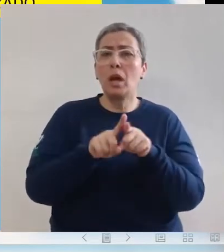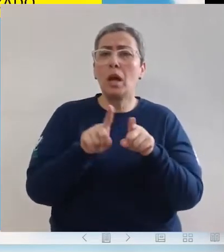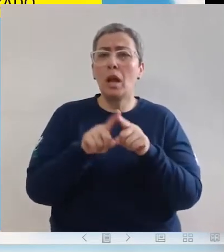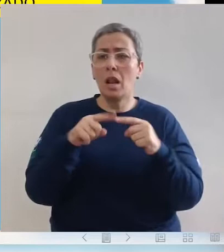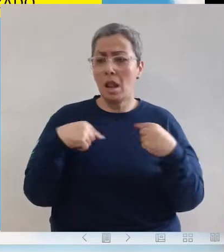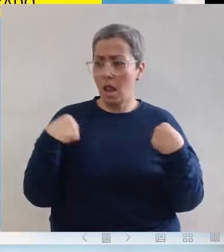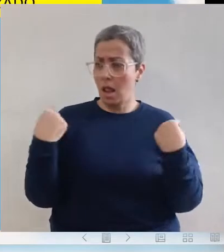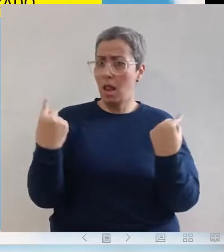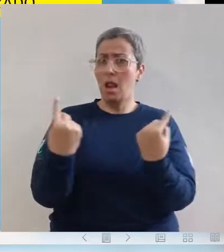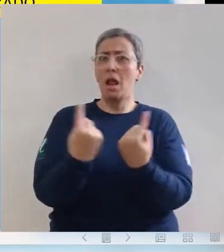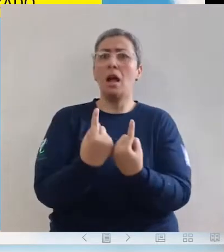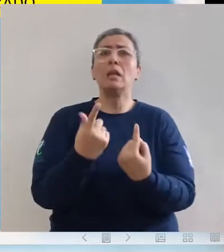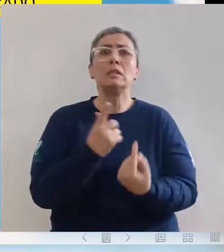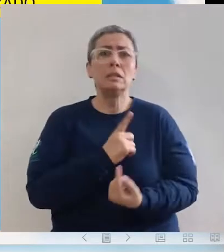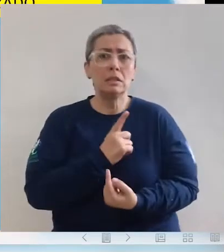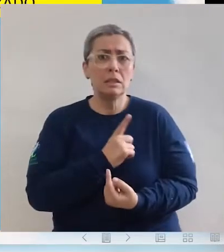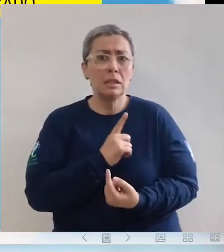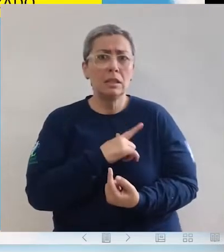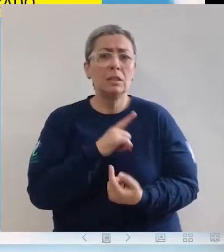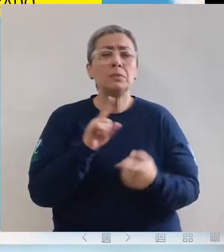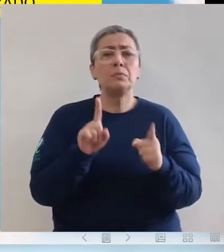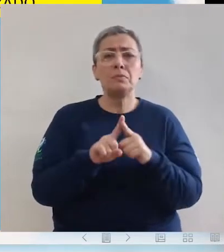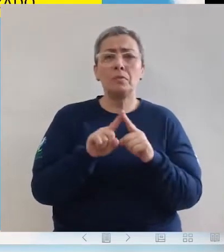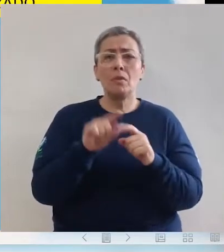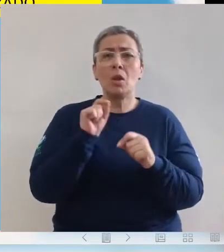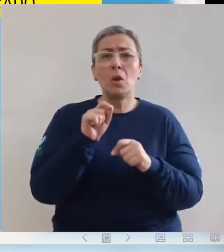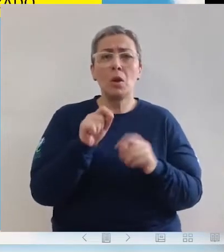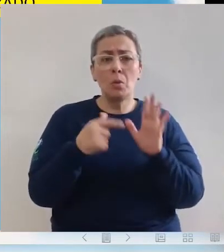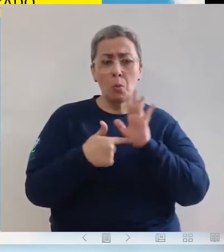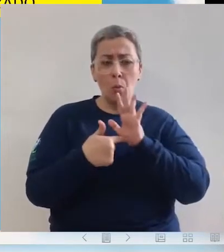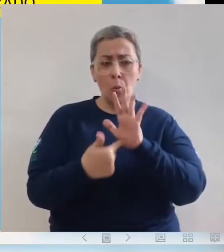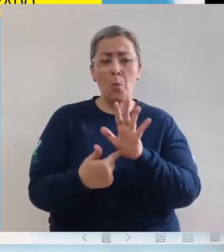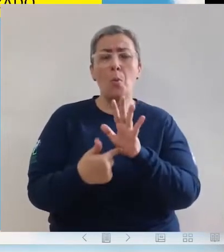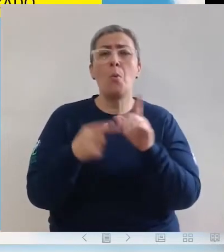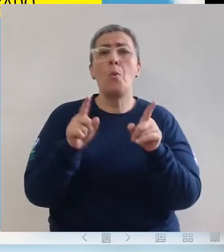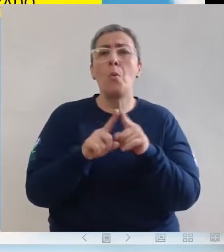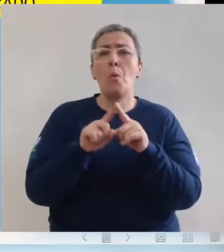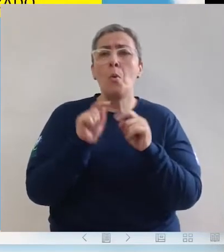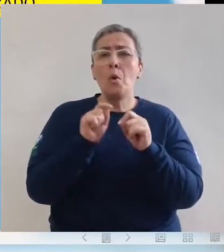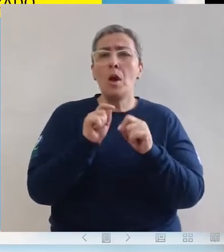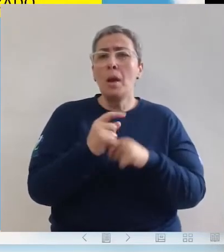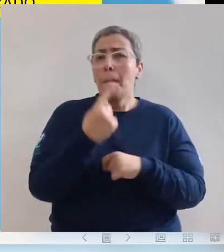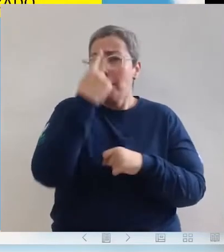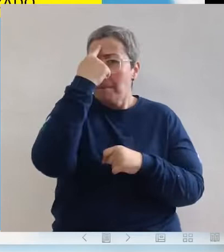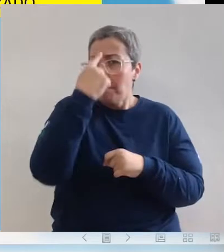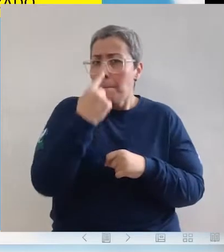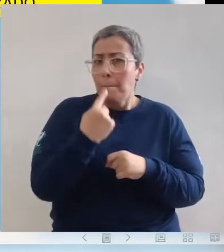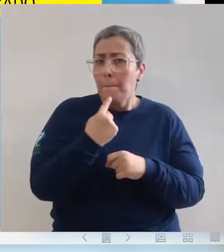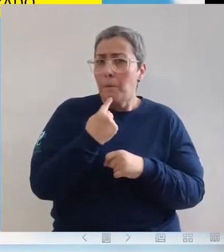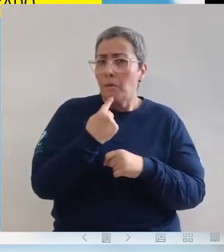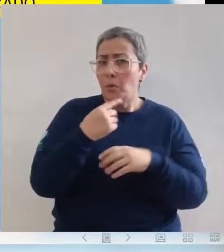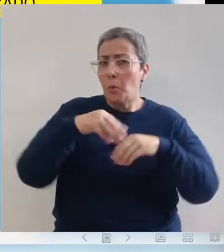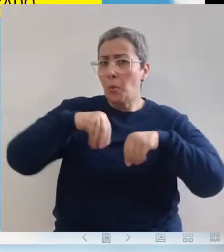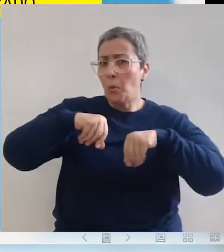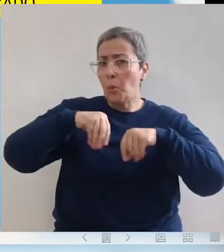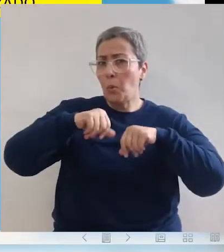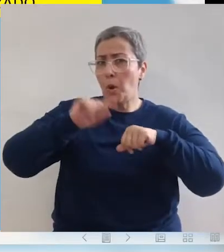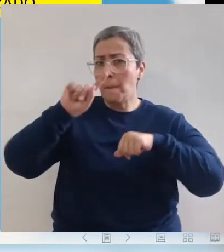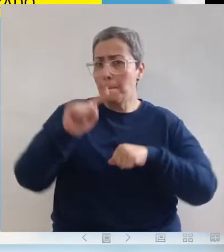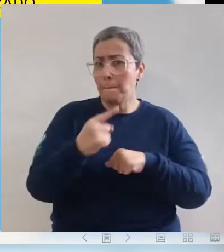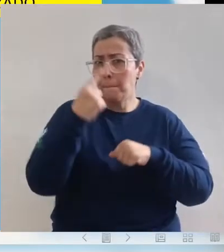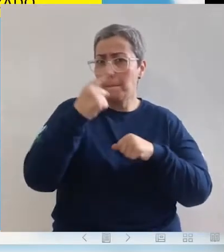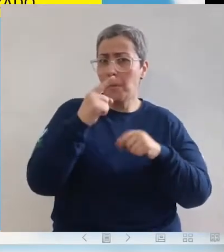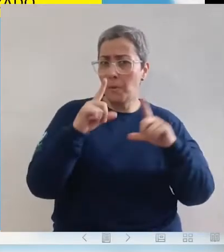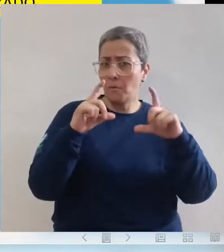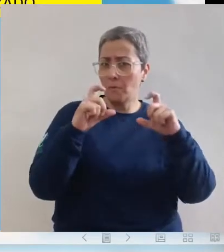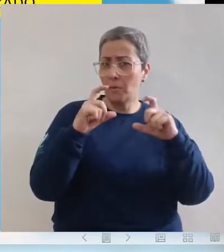nós temos à nossa volta. Aqui, a PRO está colocando um perfil de solo nessa primeira